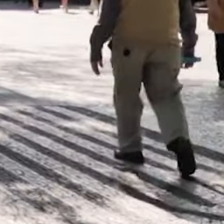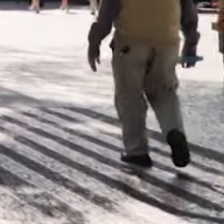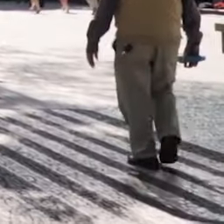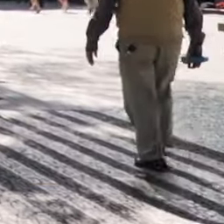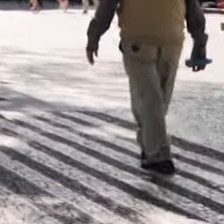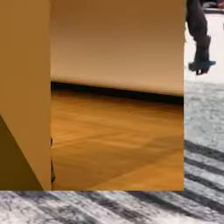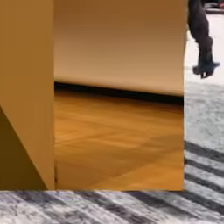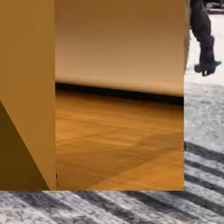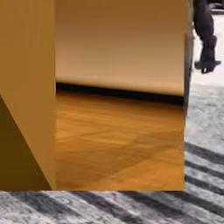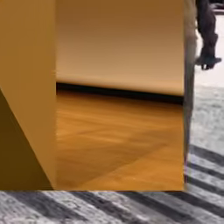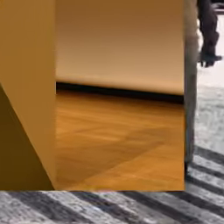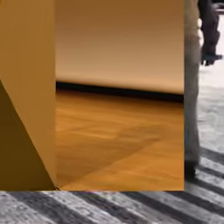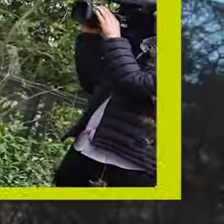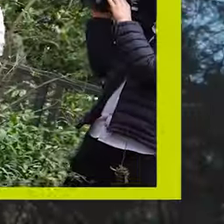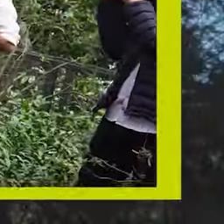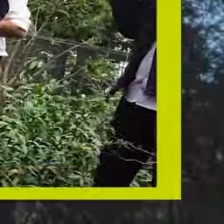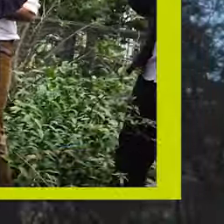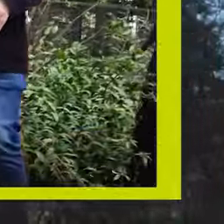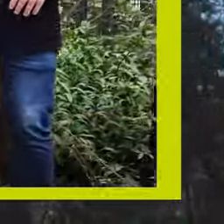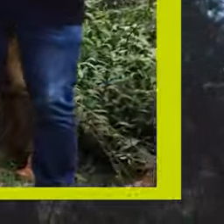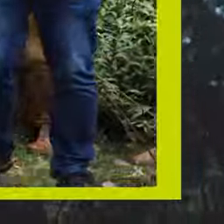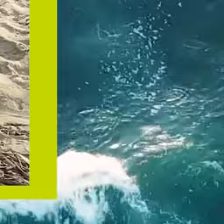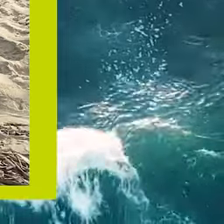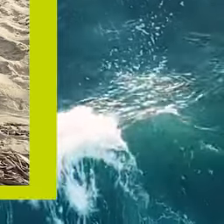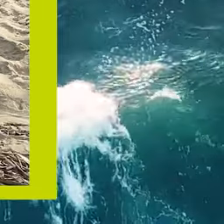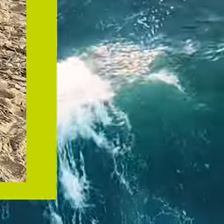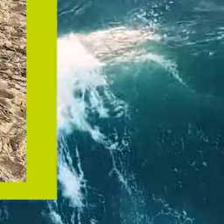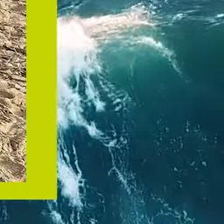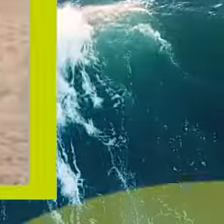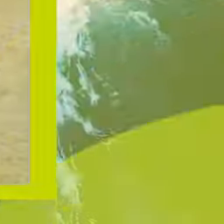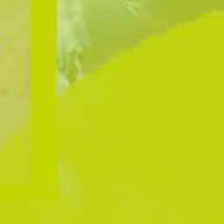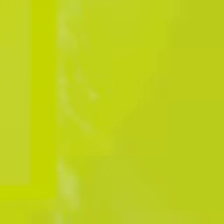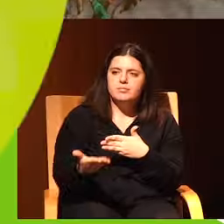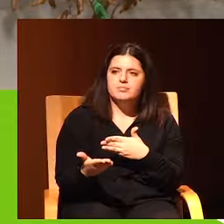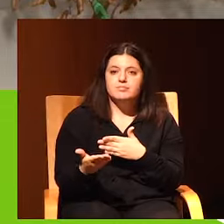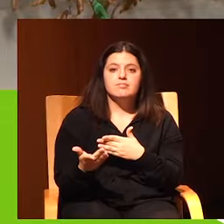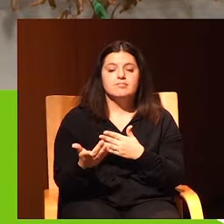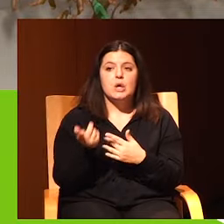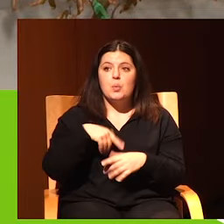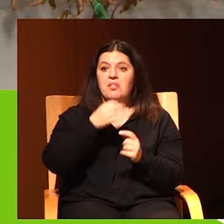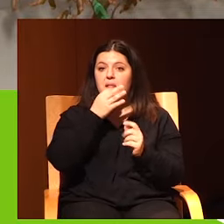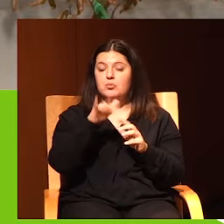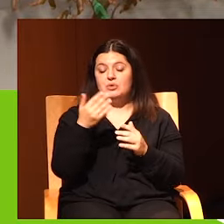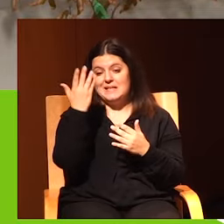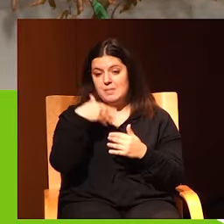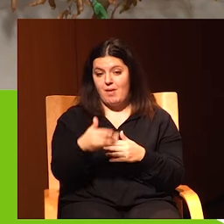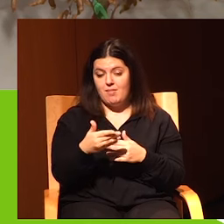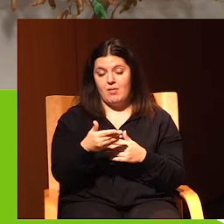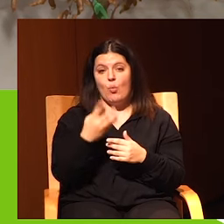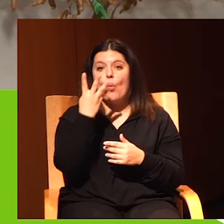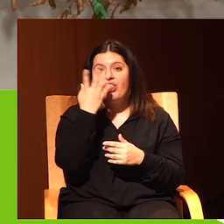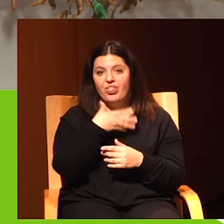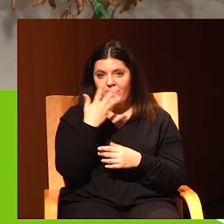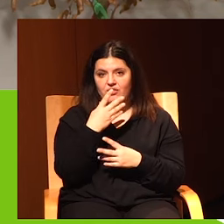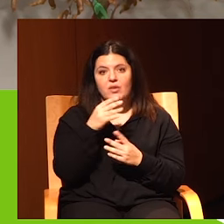um futuro de liberdade e igualdade num planeta mais verde que não deixa ninguém para trás quando falamos da semana de quro dias é do